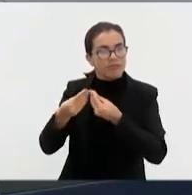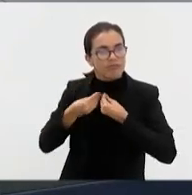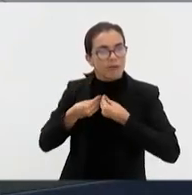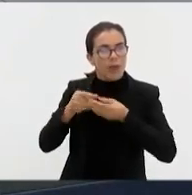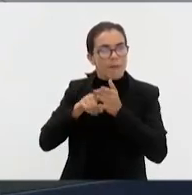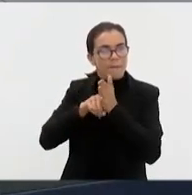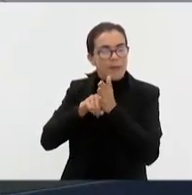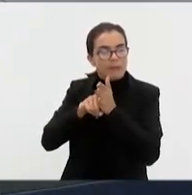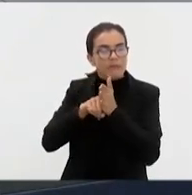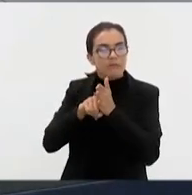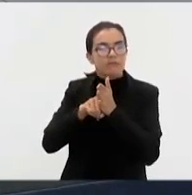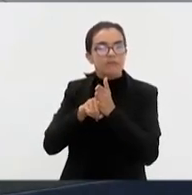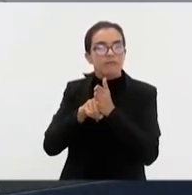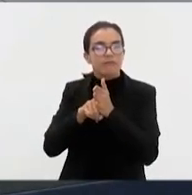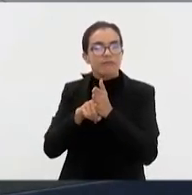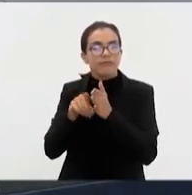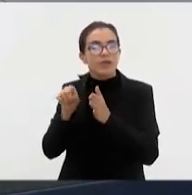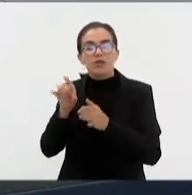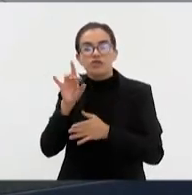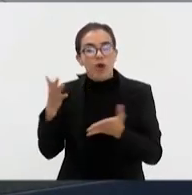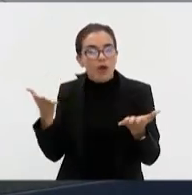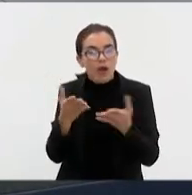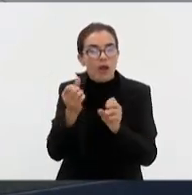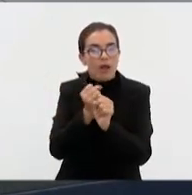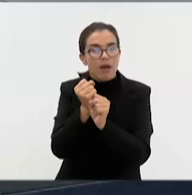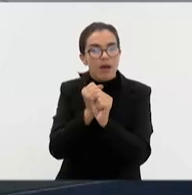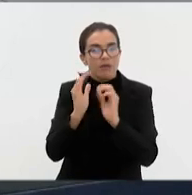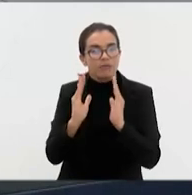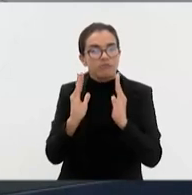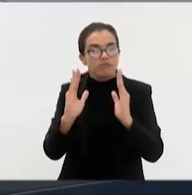que ela falou que só esse ano foram